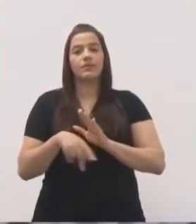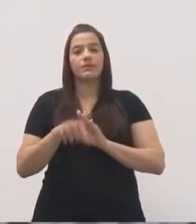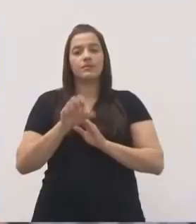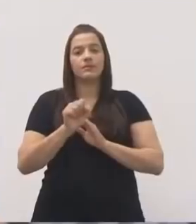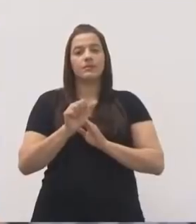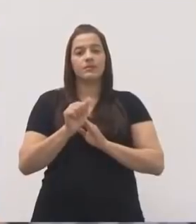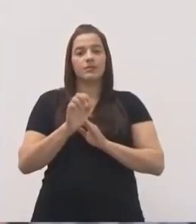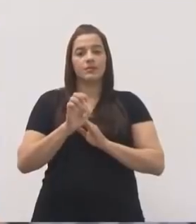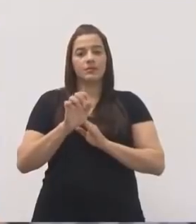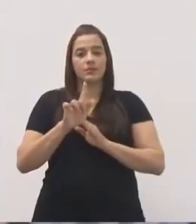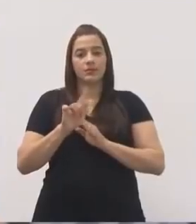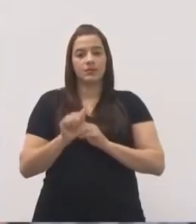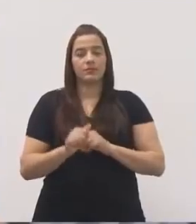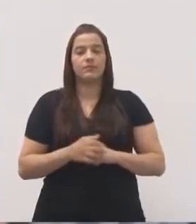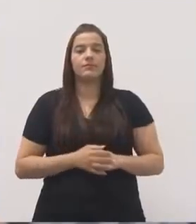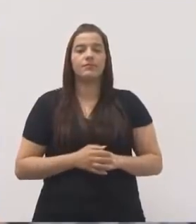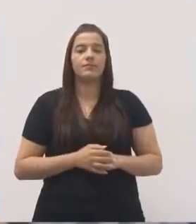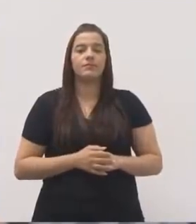Rio, tá bom?